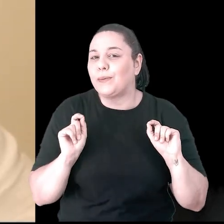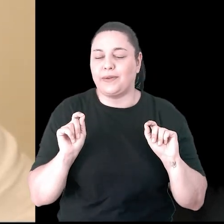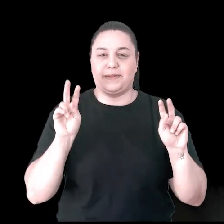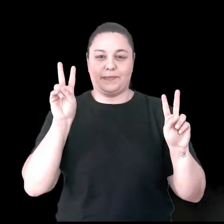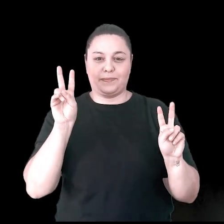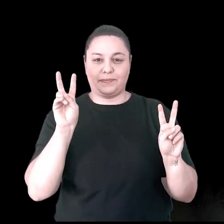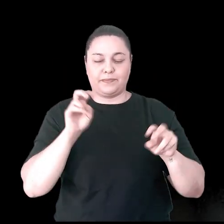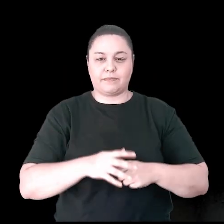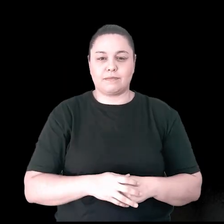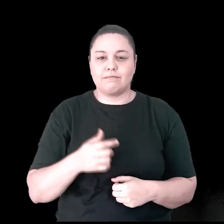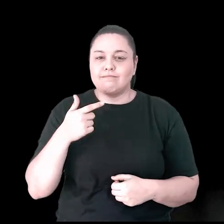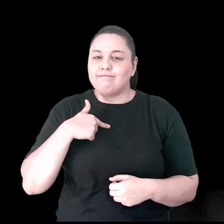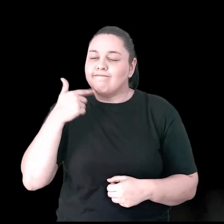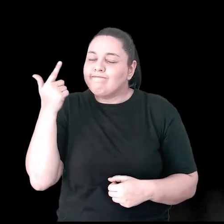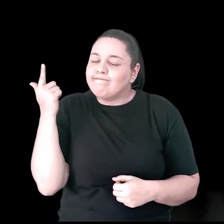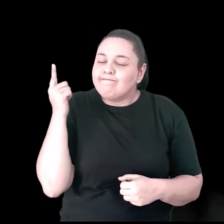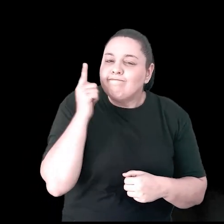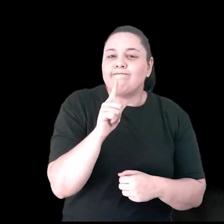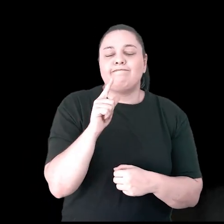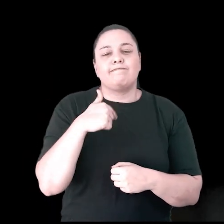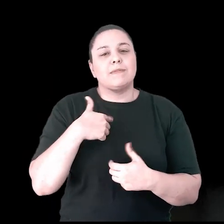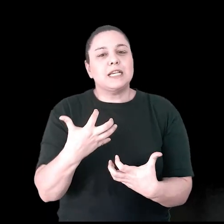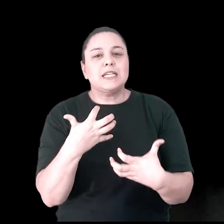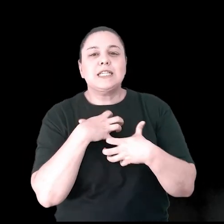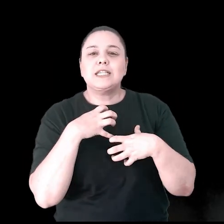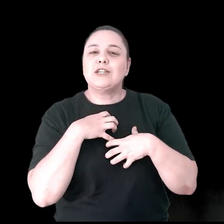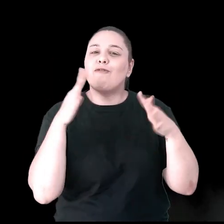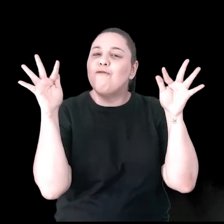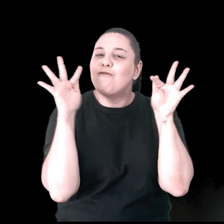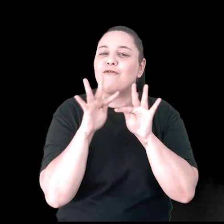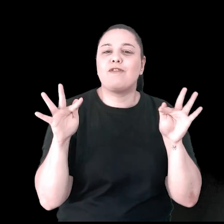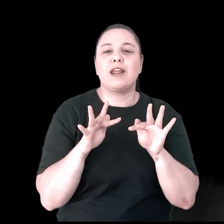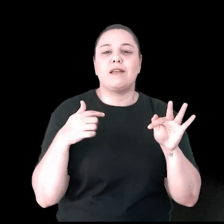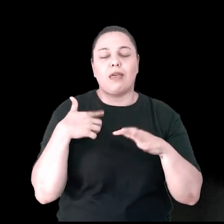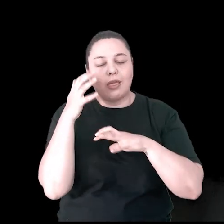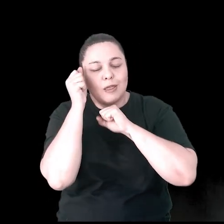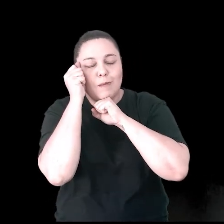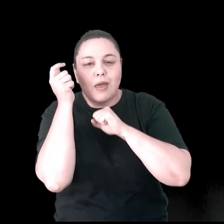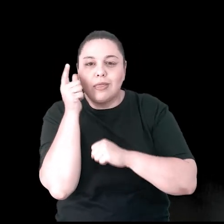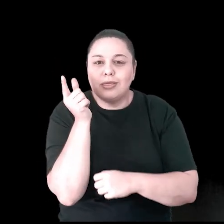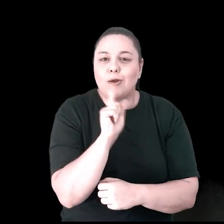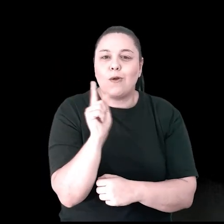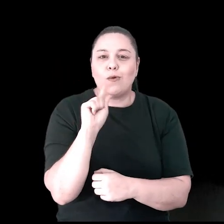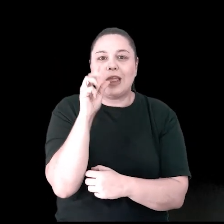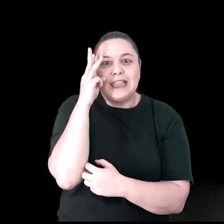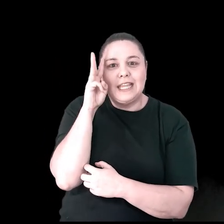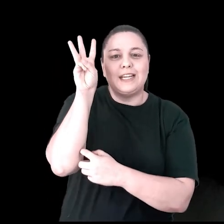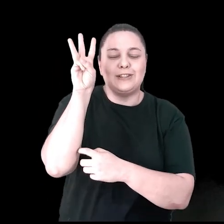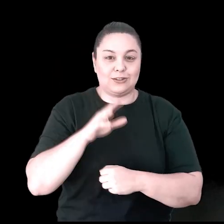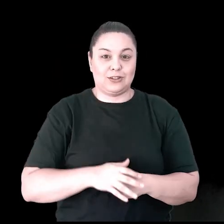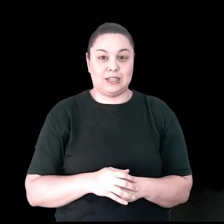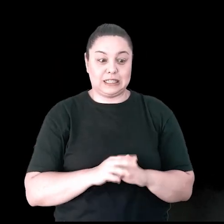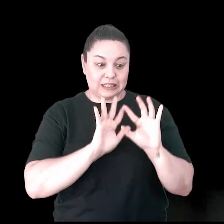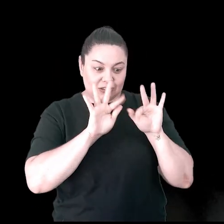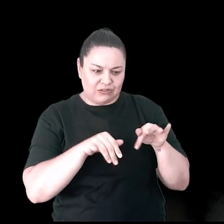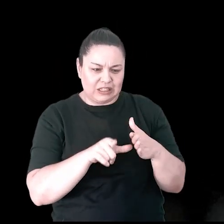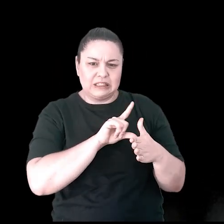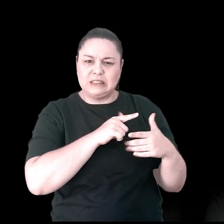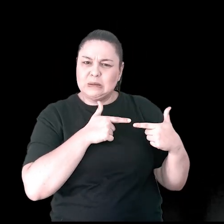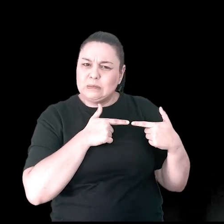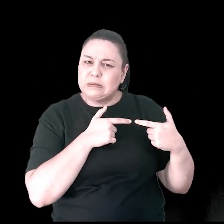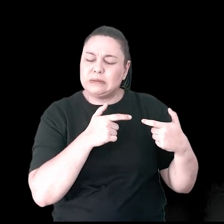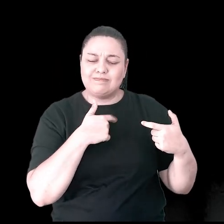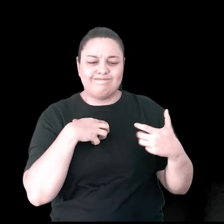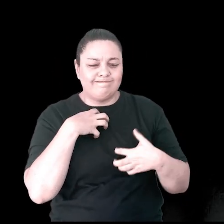relatou: "Quando finalmente consegui, fiquei tão feliz que não consegui dormir por 3 dias. Desde o fim da